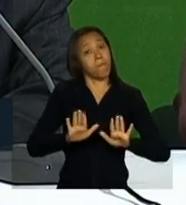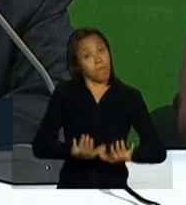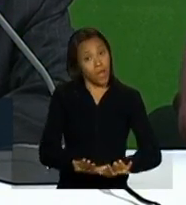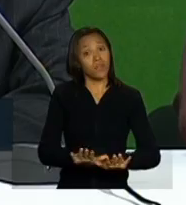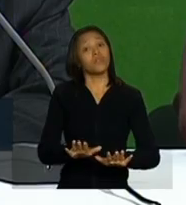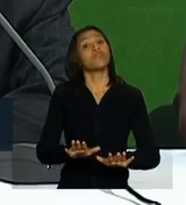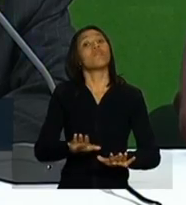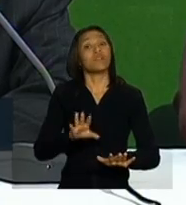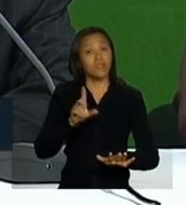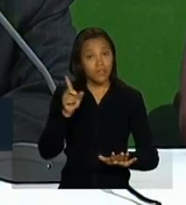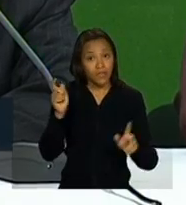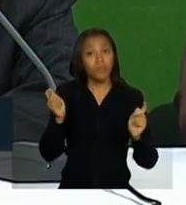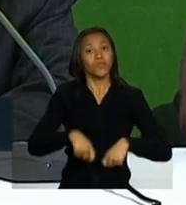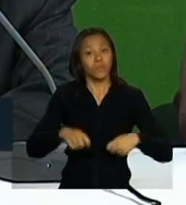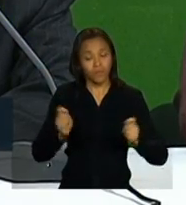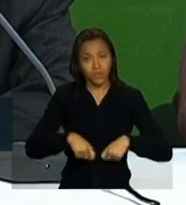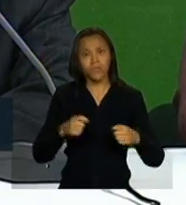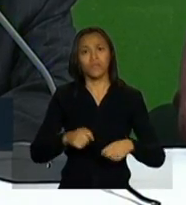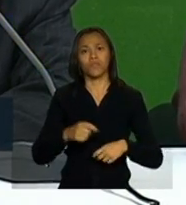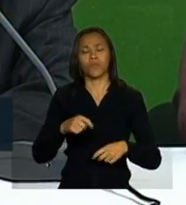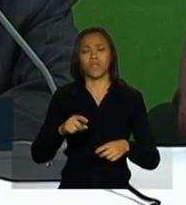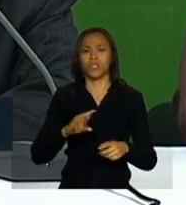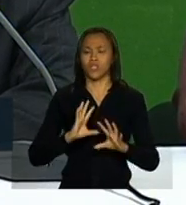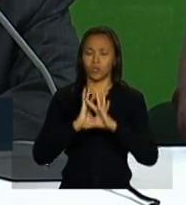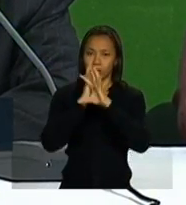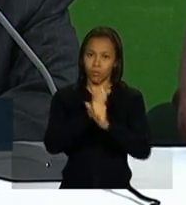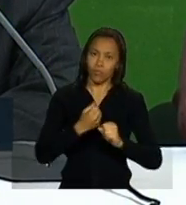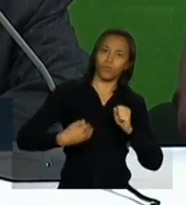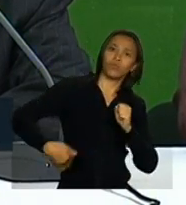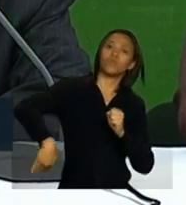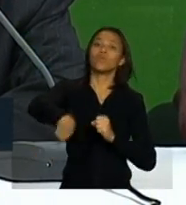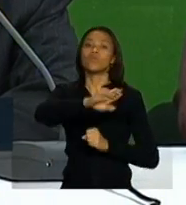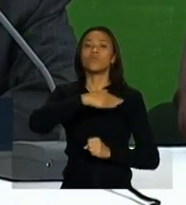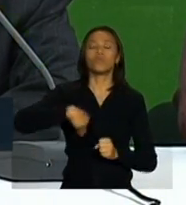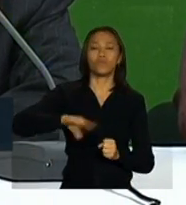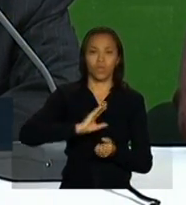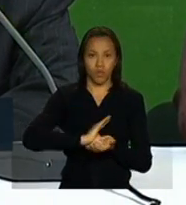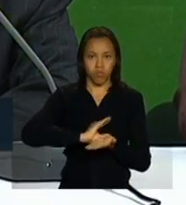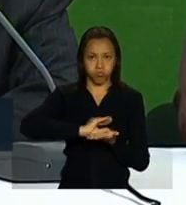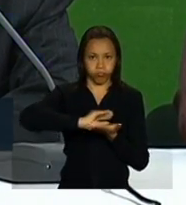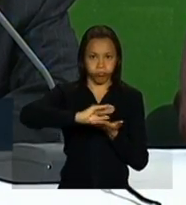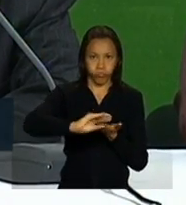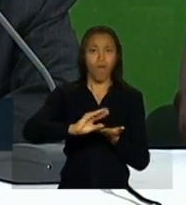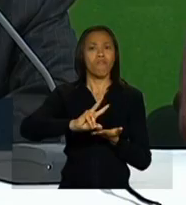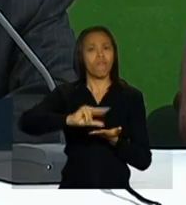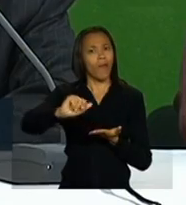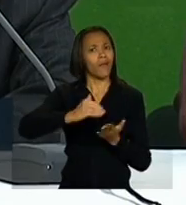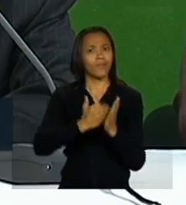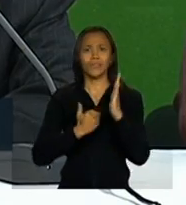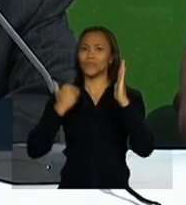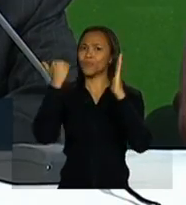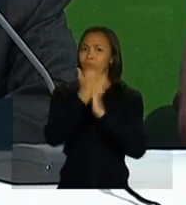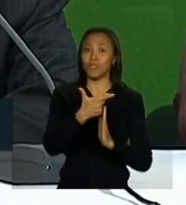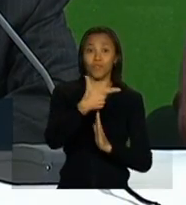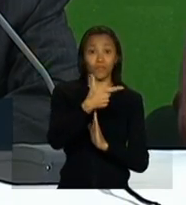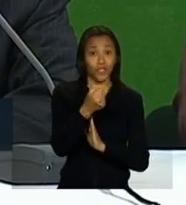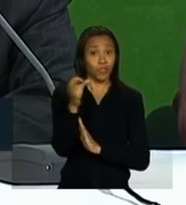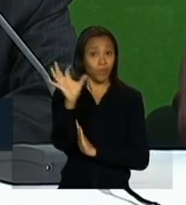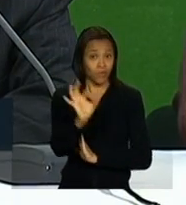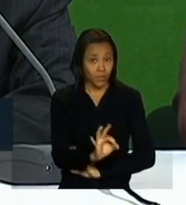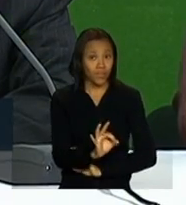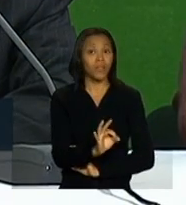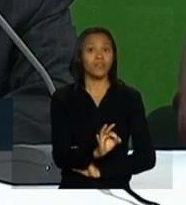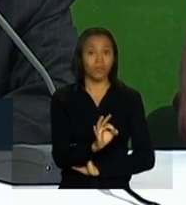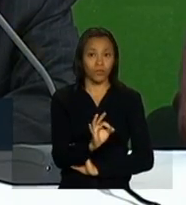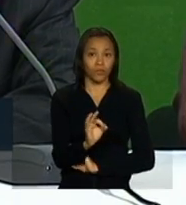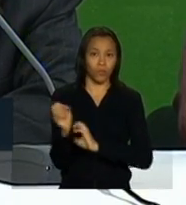razoável imaginar que os ganhos totais por conta desses investimentos possam superar 20% em termos de redução de frete,